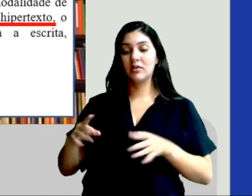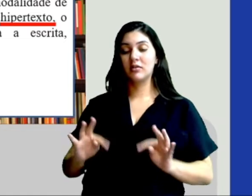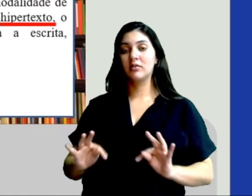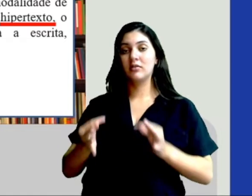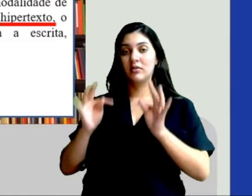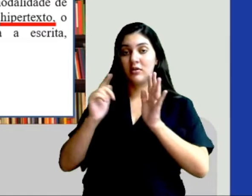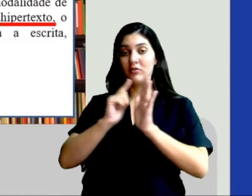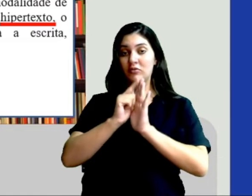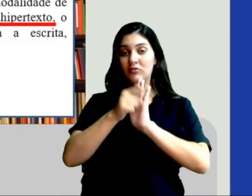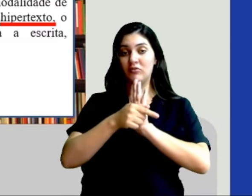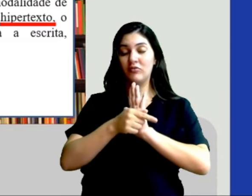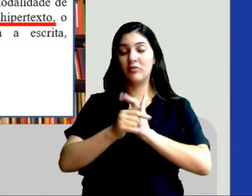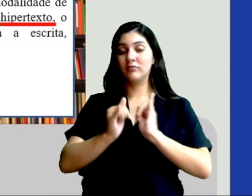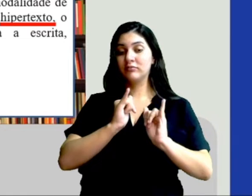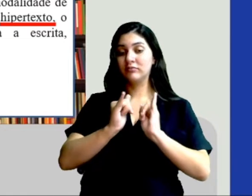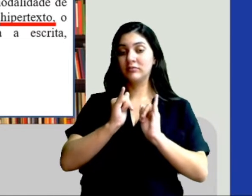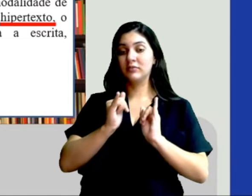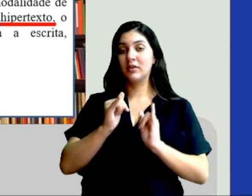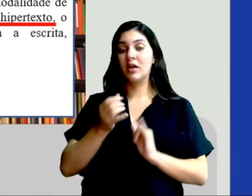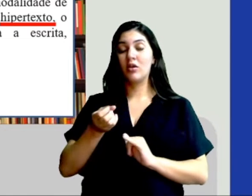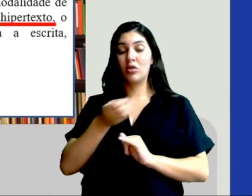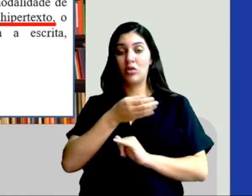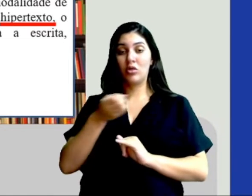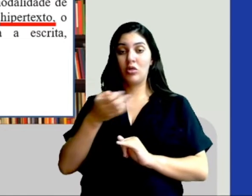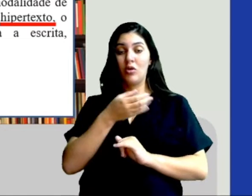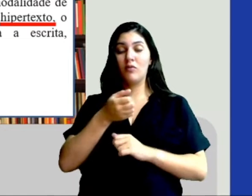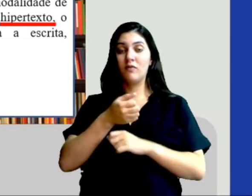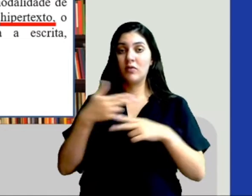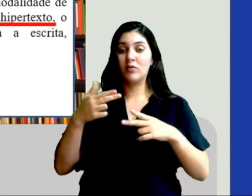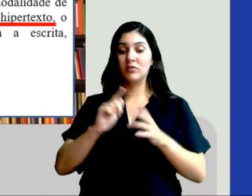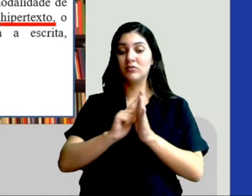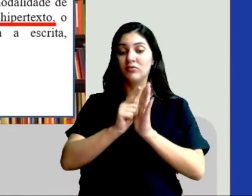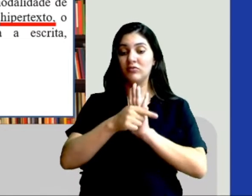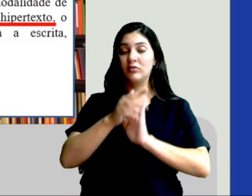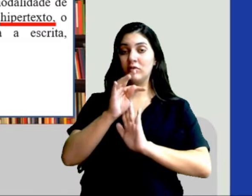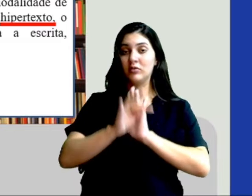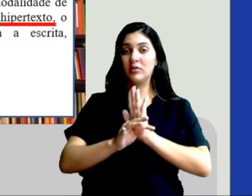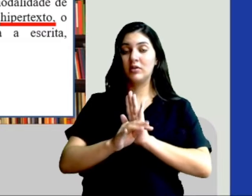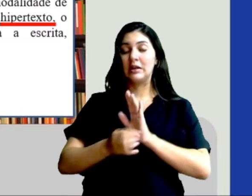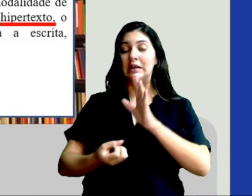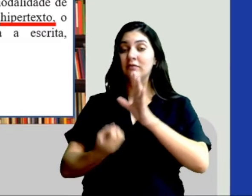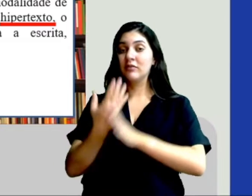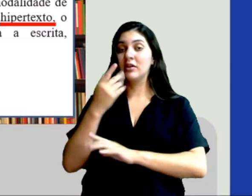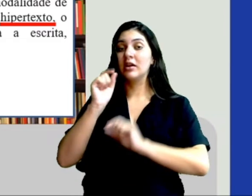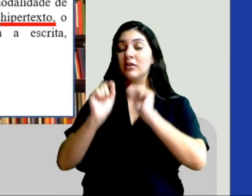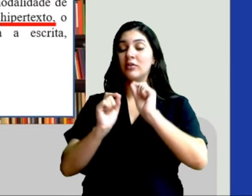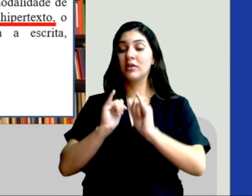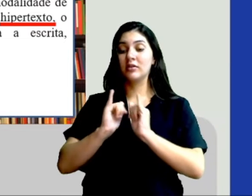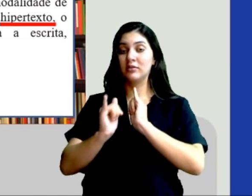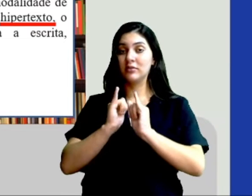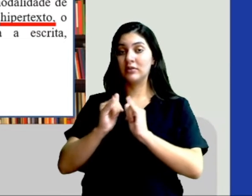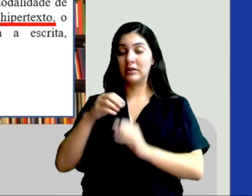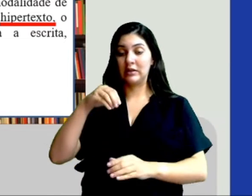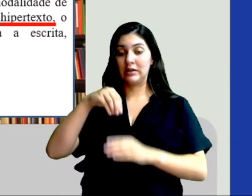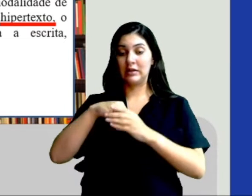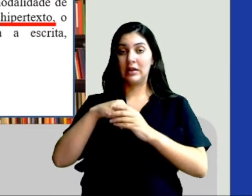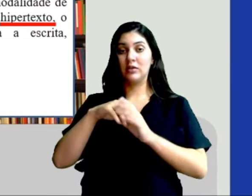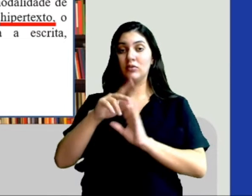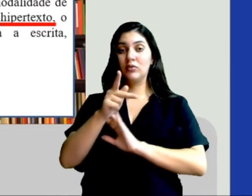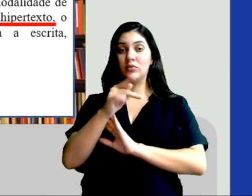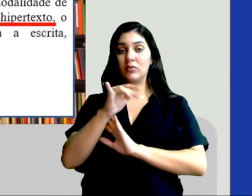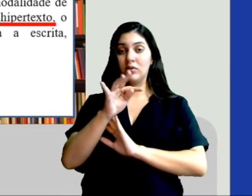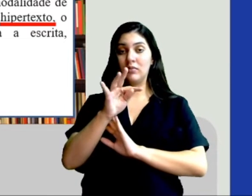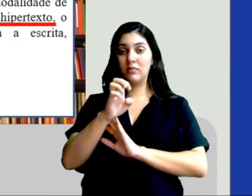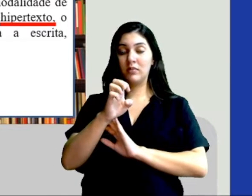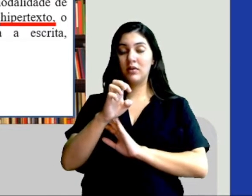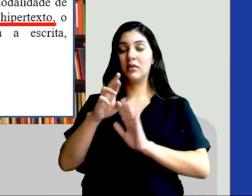digitais é o nome dado a uma nova modalidade de gêneros textuais, que surgiu com a internet dentro do hipertexto,